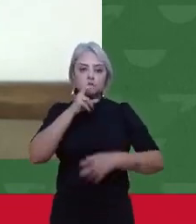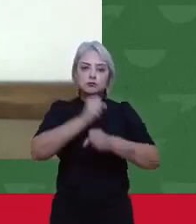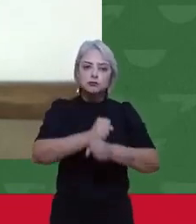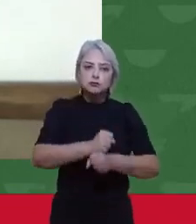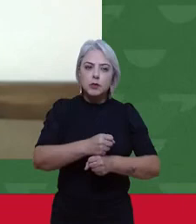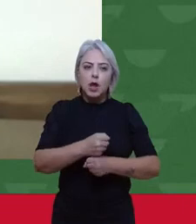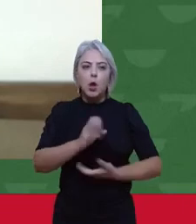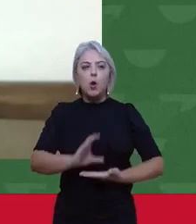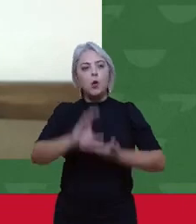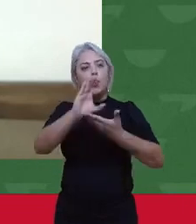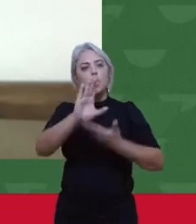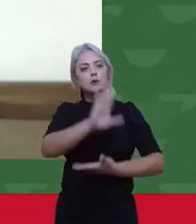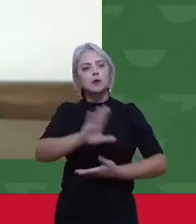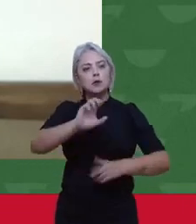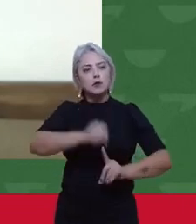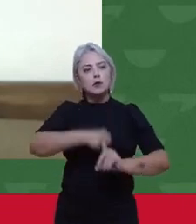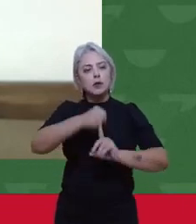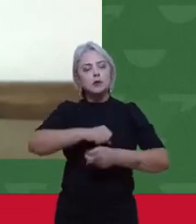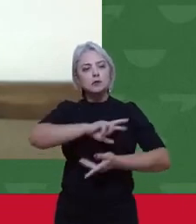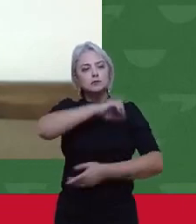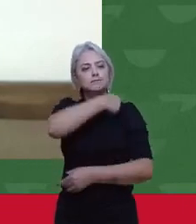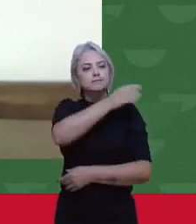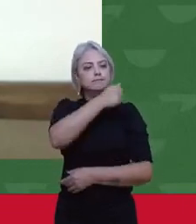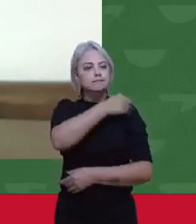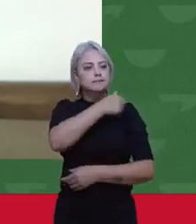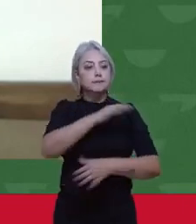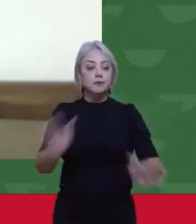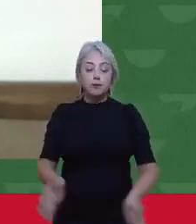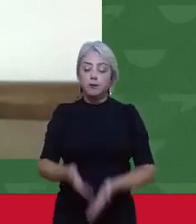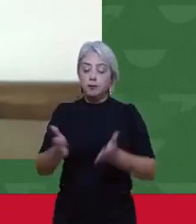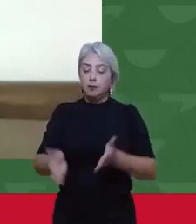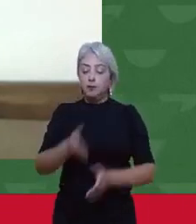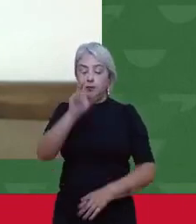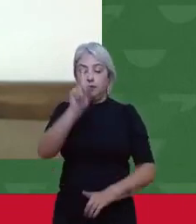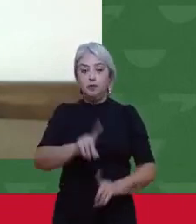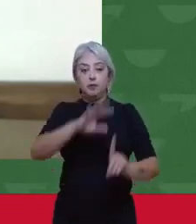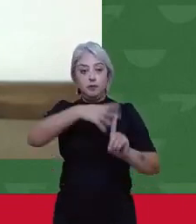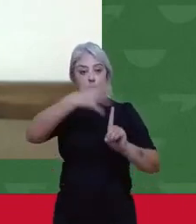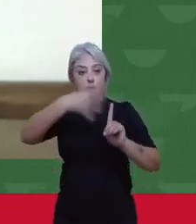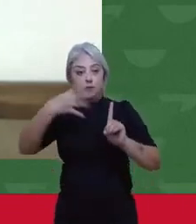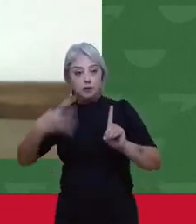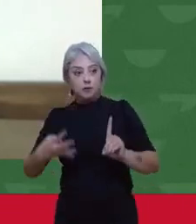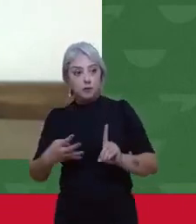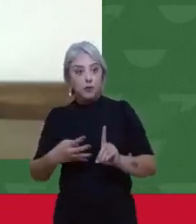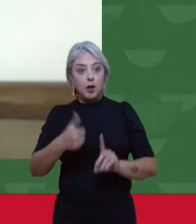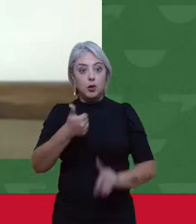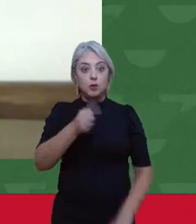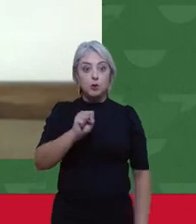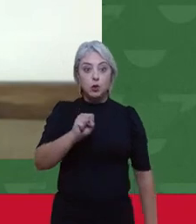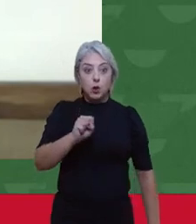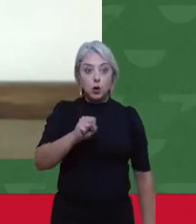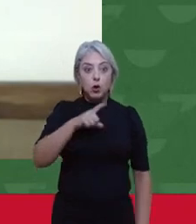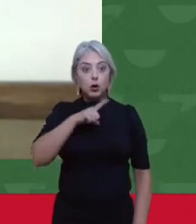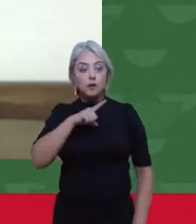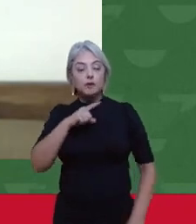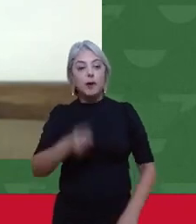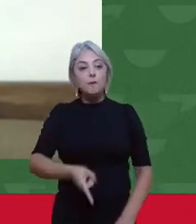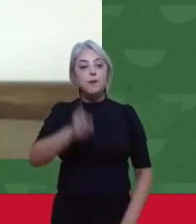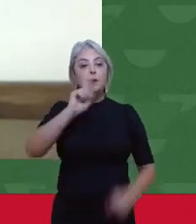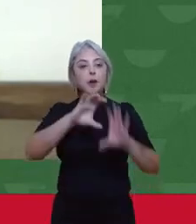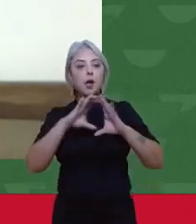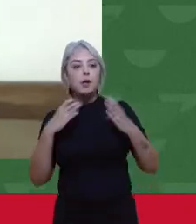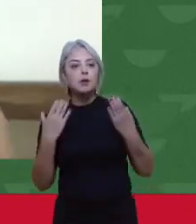fortalecimento do Conselho Nacional de Combate à Discriminação e à Promoção dos Direitos LGBT. 2008 foi a realização da